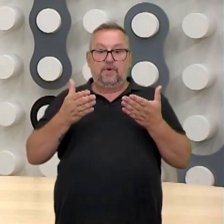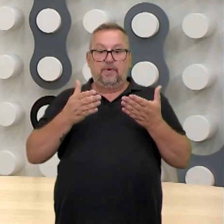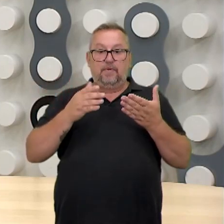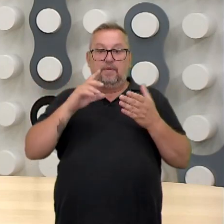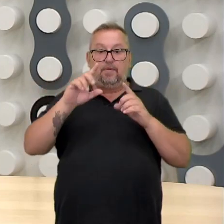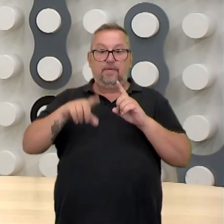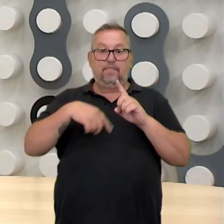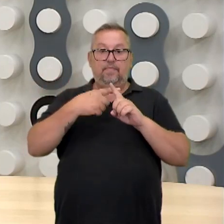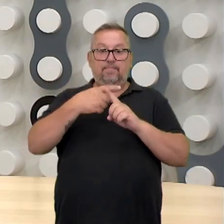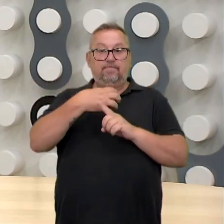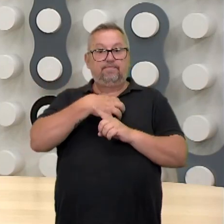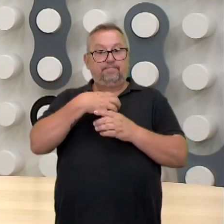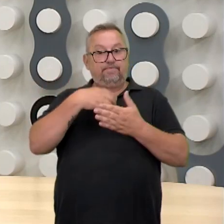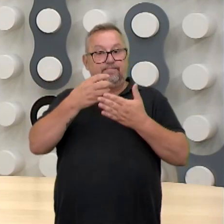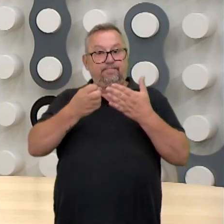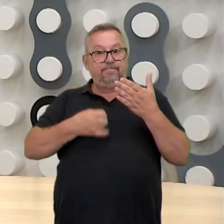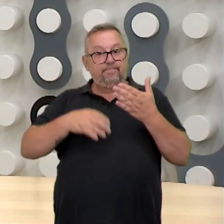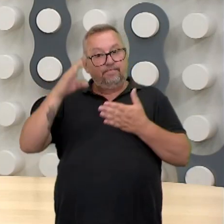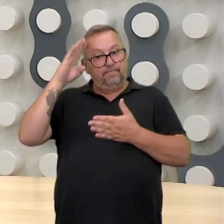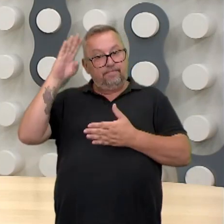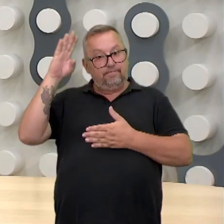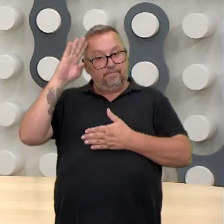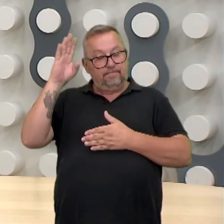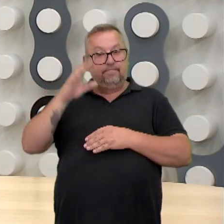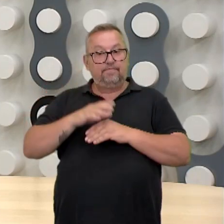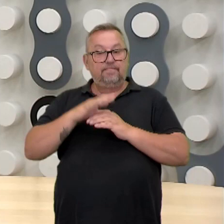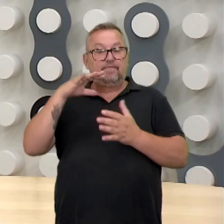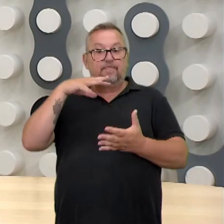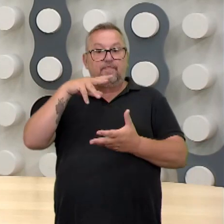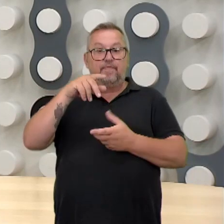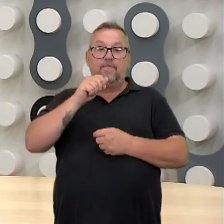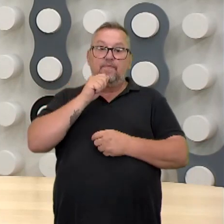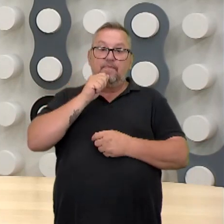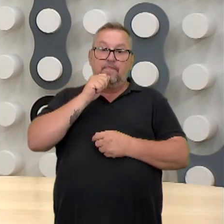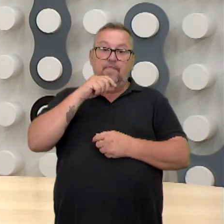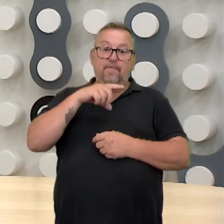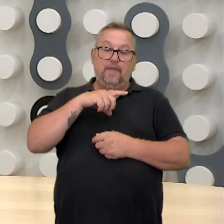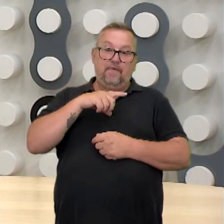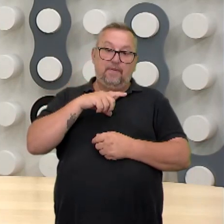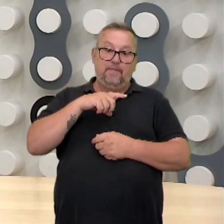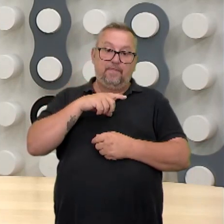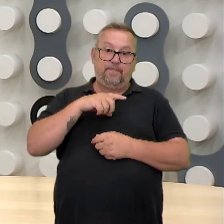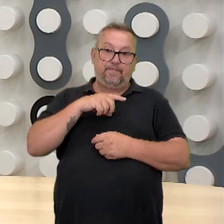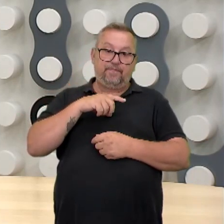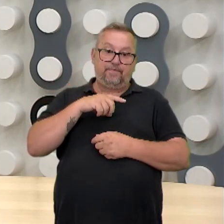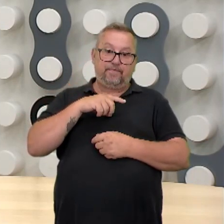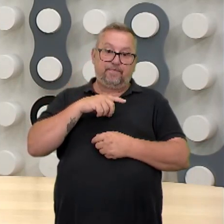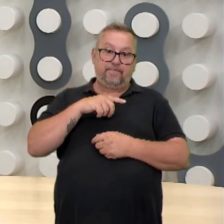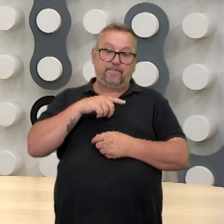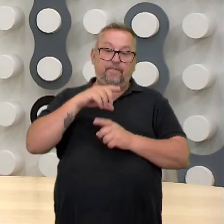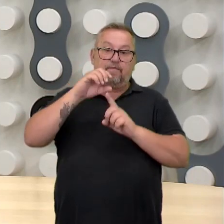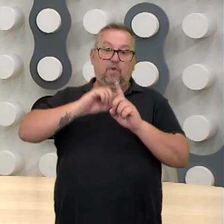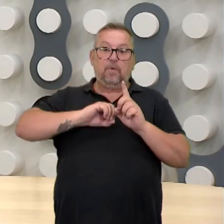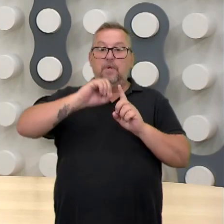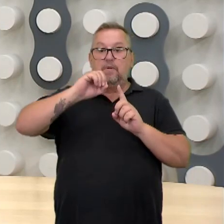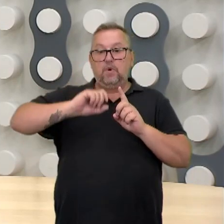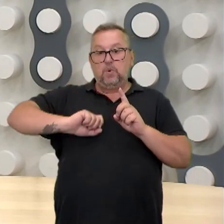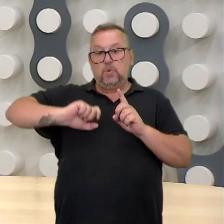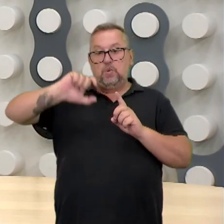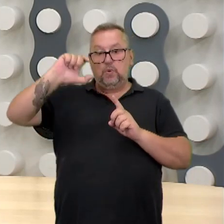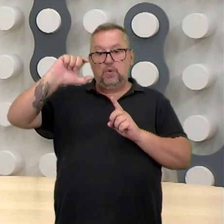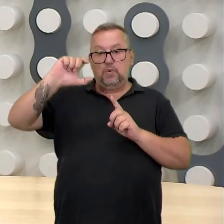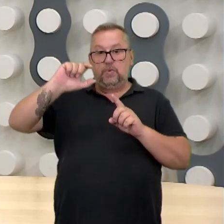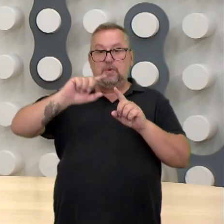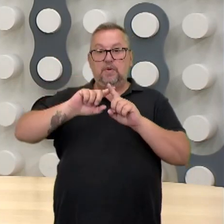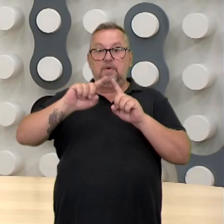né, caracterizada aí principalmente que a Terra ainda não estava aí, né, numa temperatura muito elevada, né,